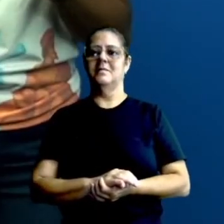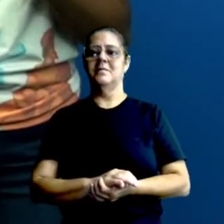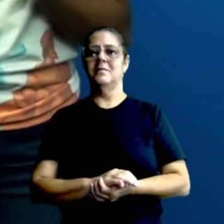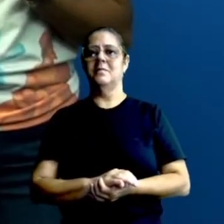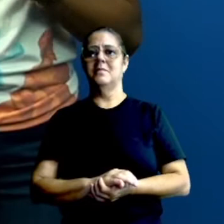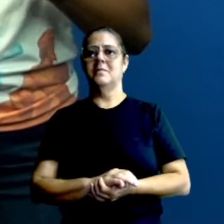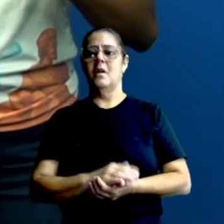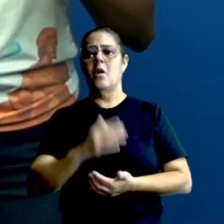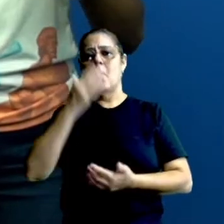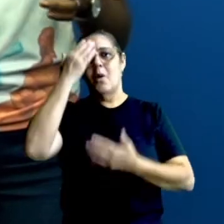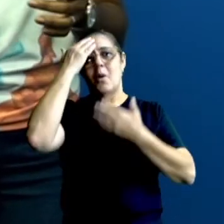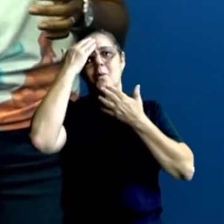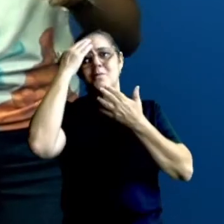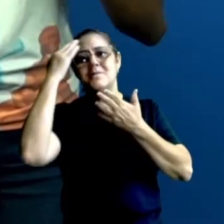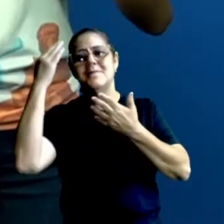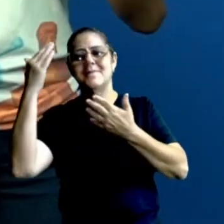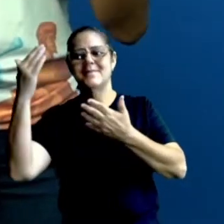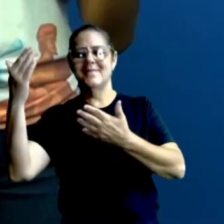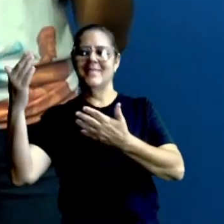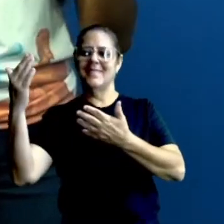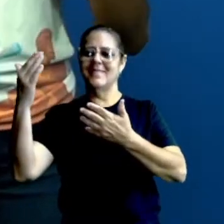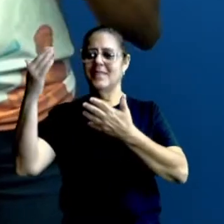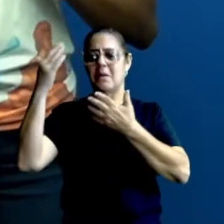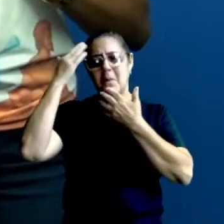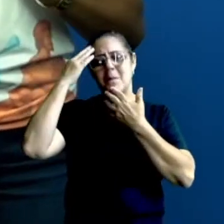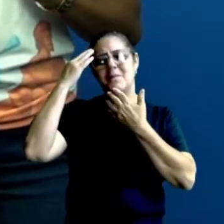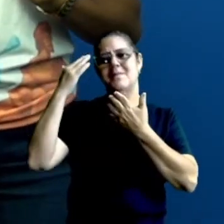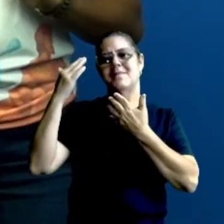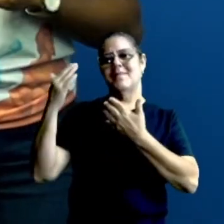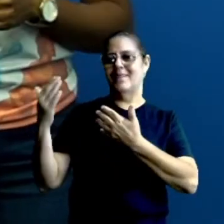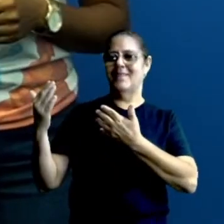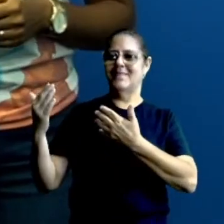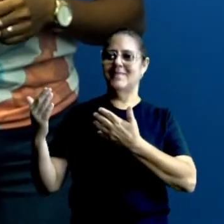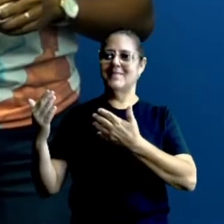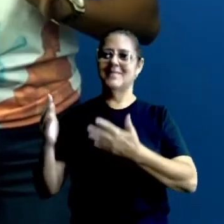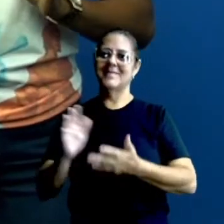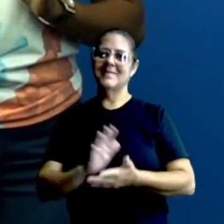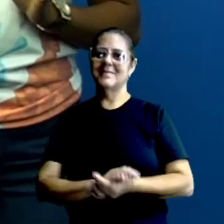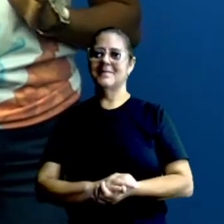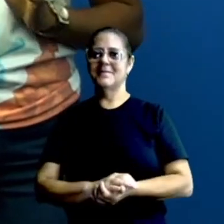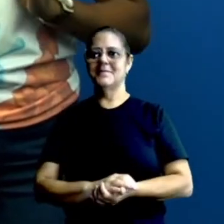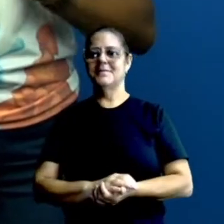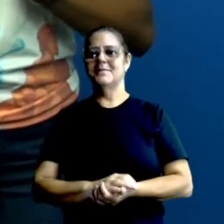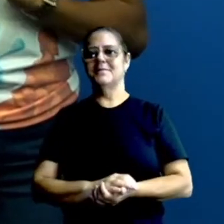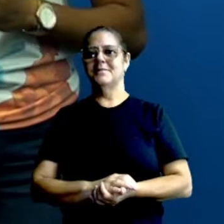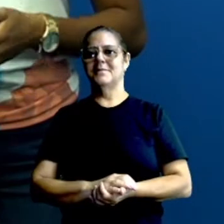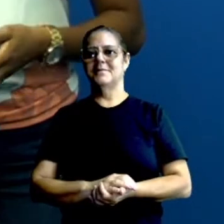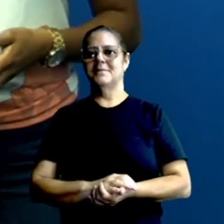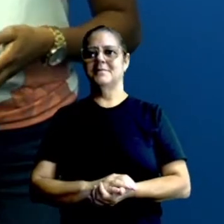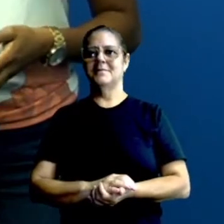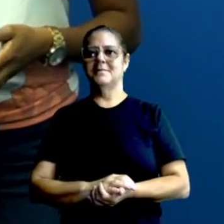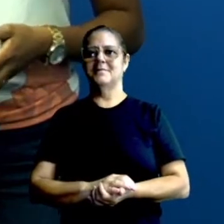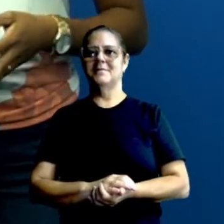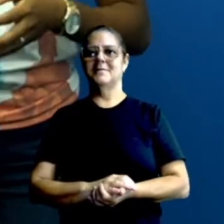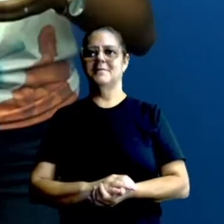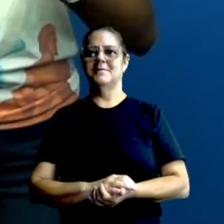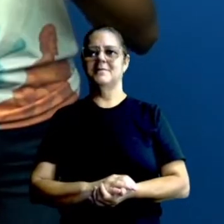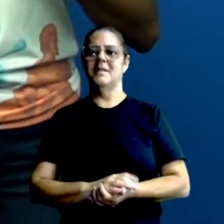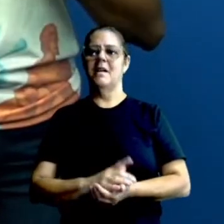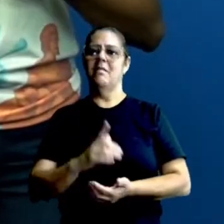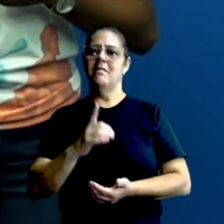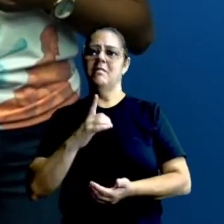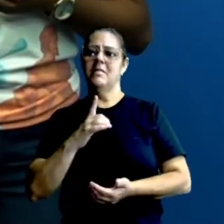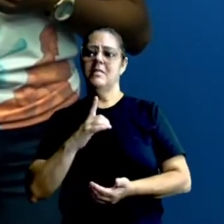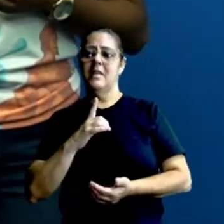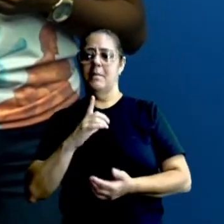gente chama obrigado ou obrigada, ou valeu na informalidade. Também temos you're welcome. Então, se